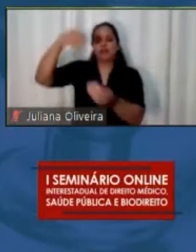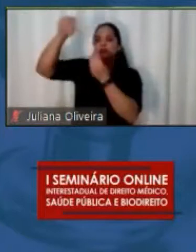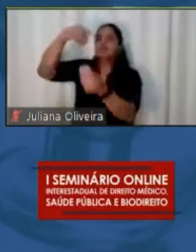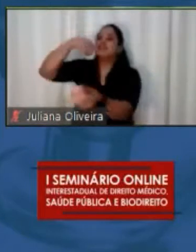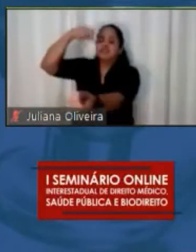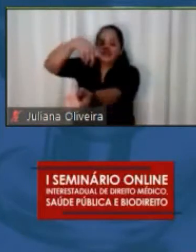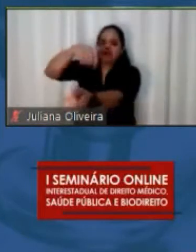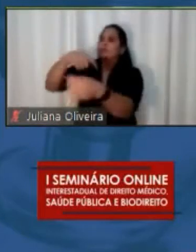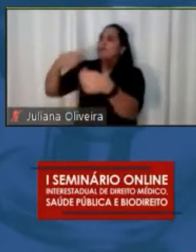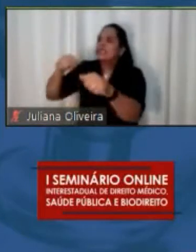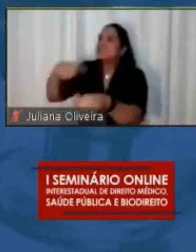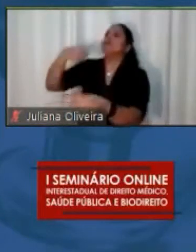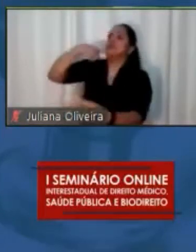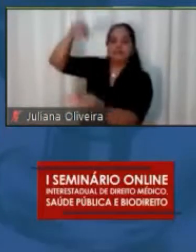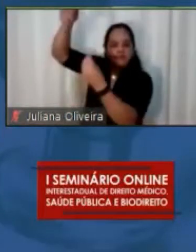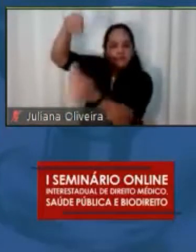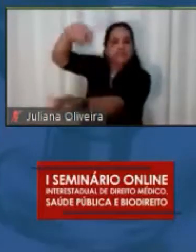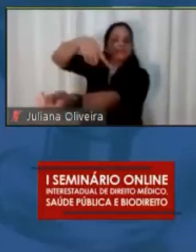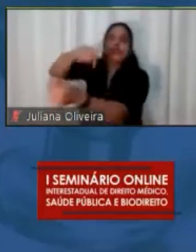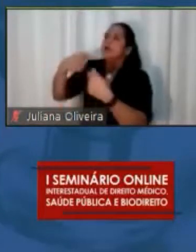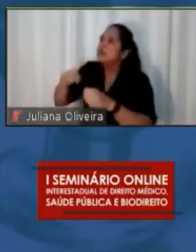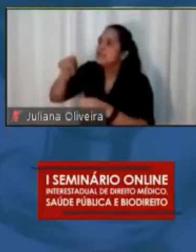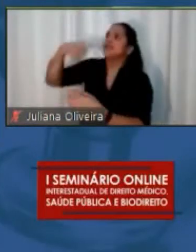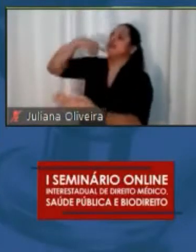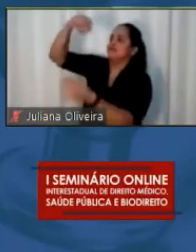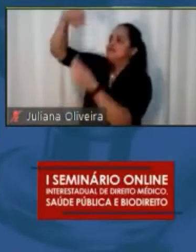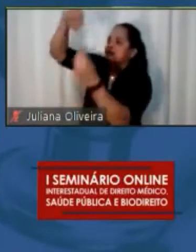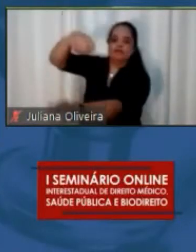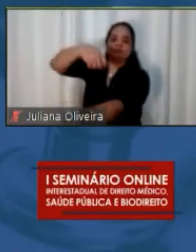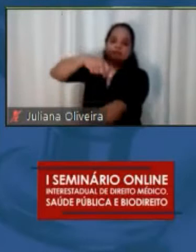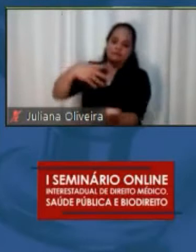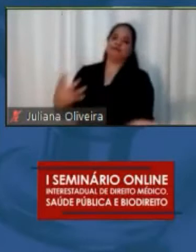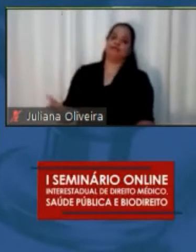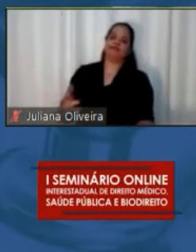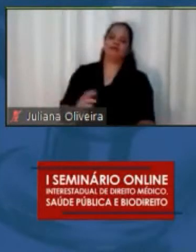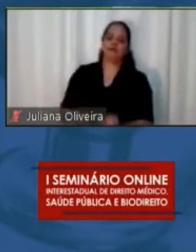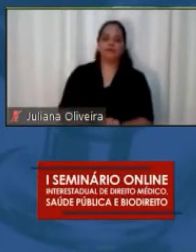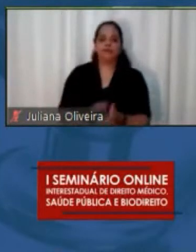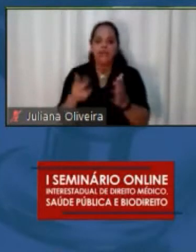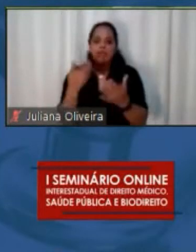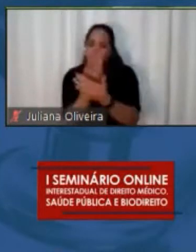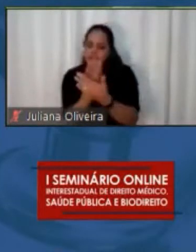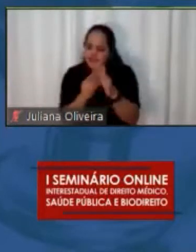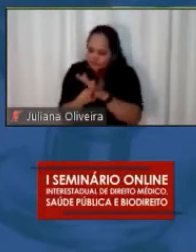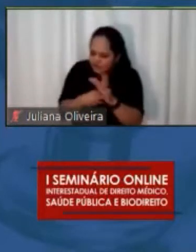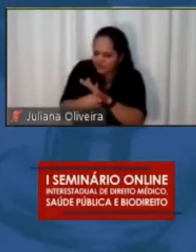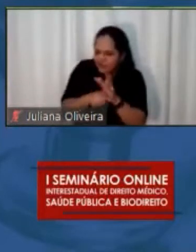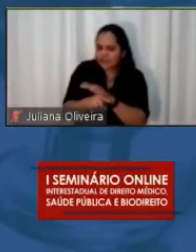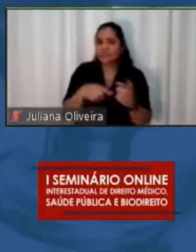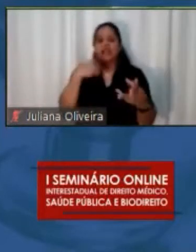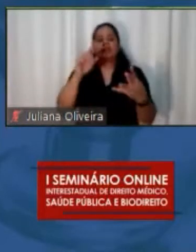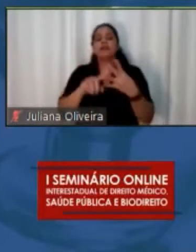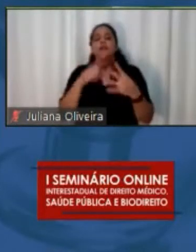eles viram que a avaliação de reposição de ferro era muito